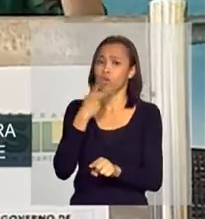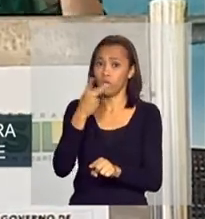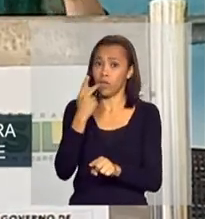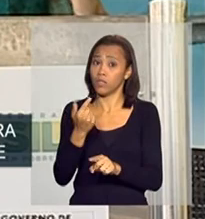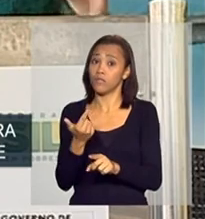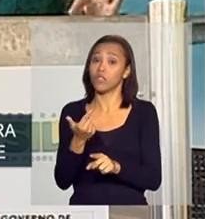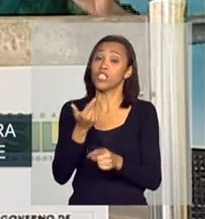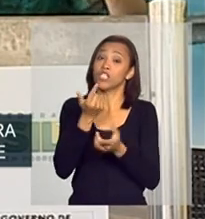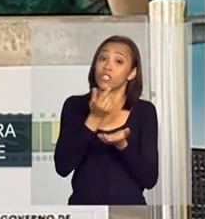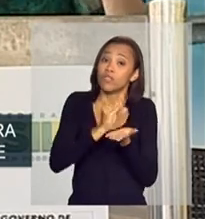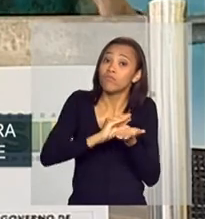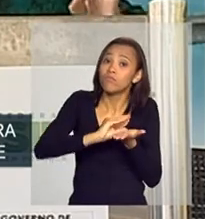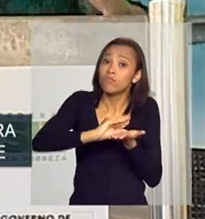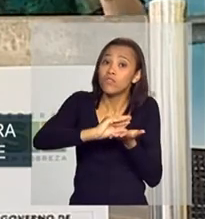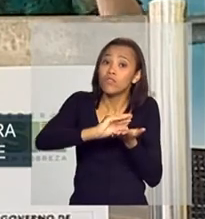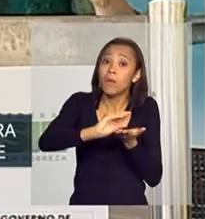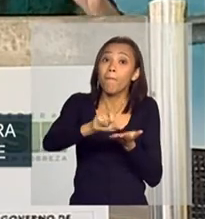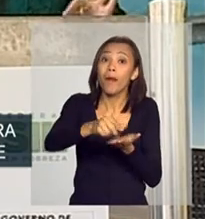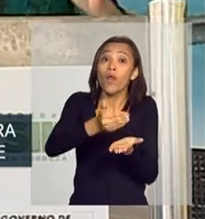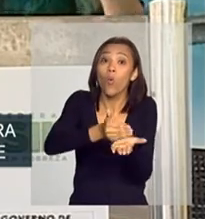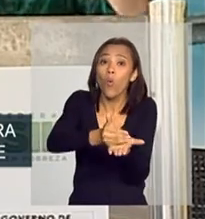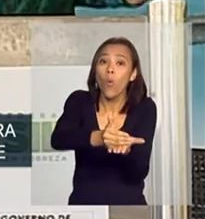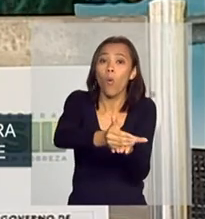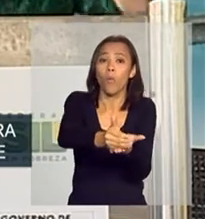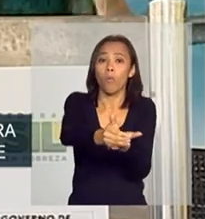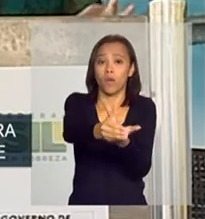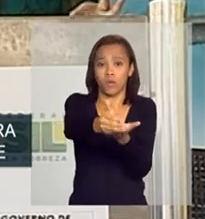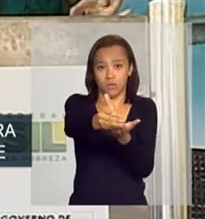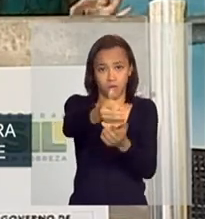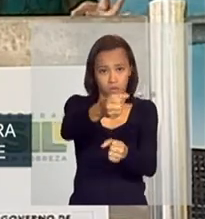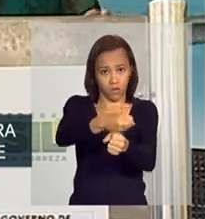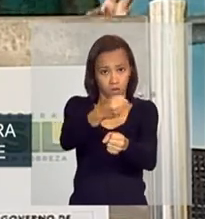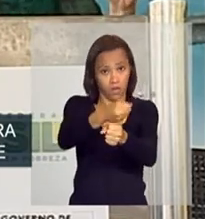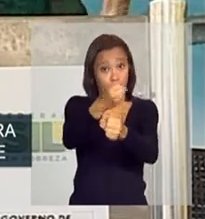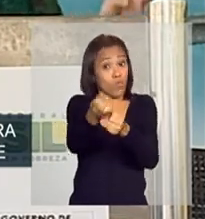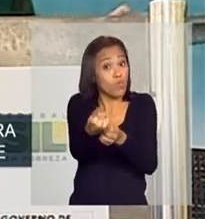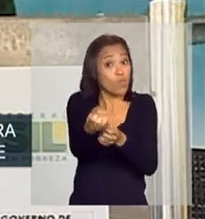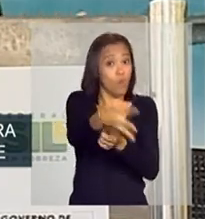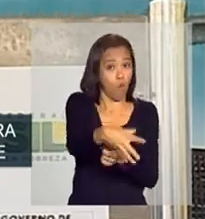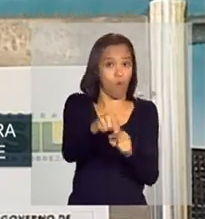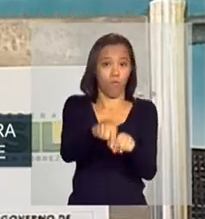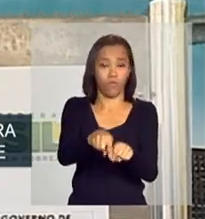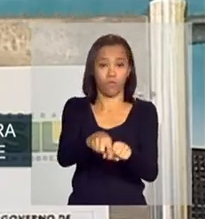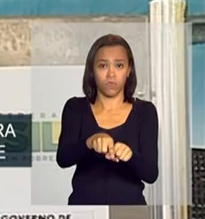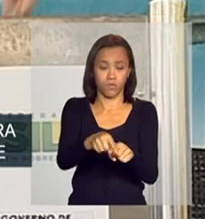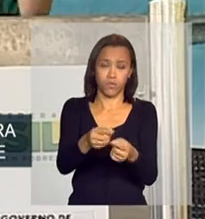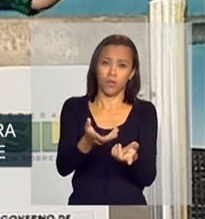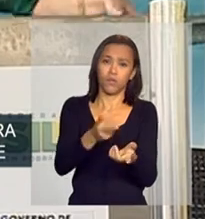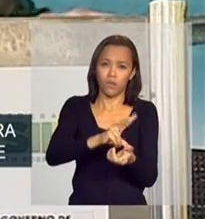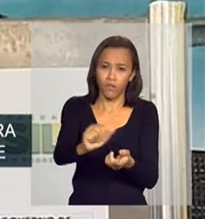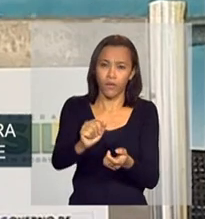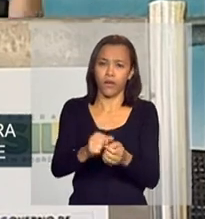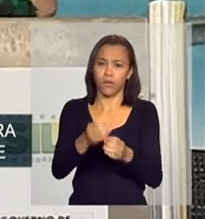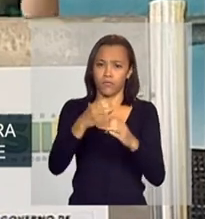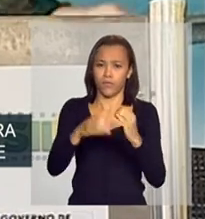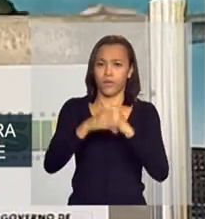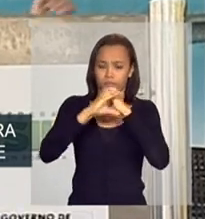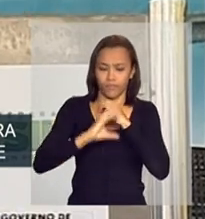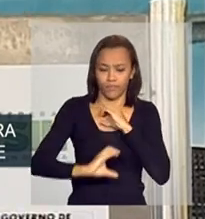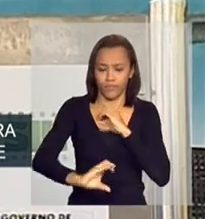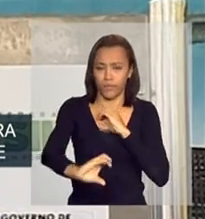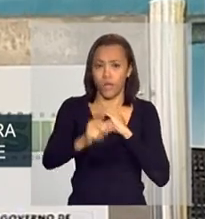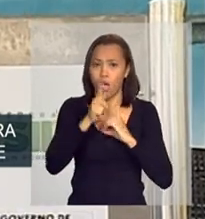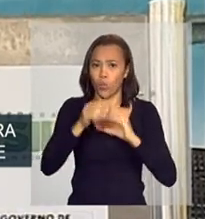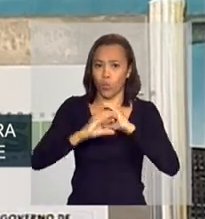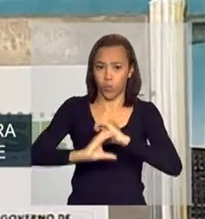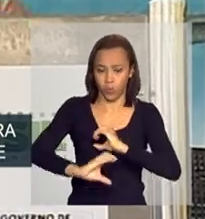de recursos para investimentos novos, que vão de obras de esgoto, água,